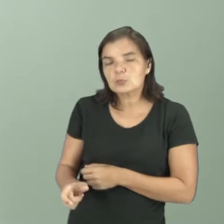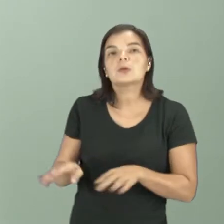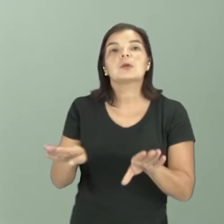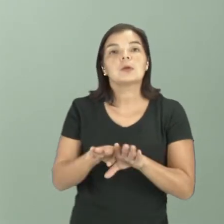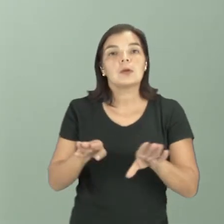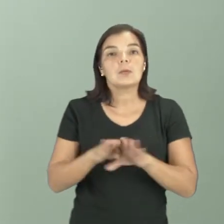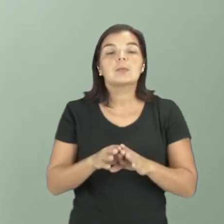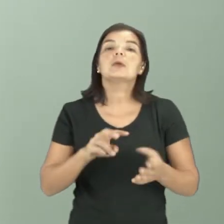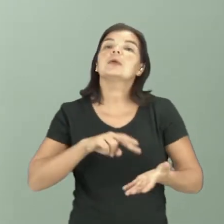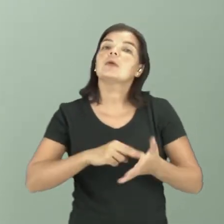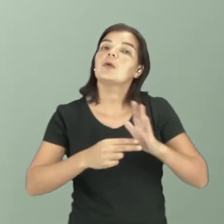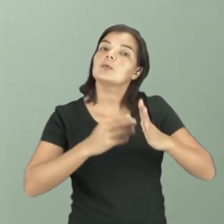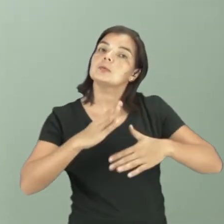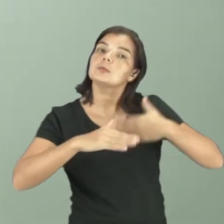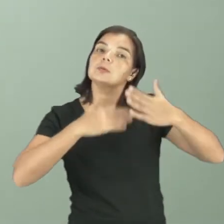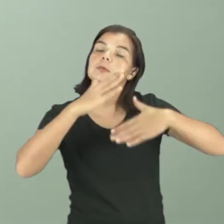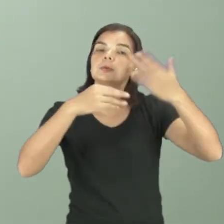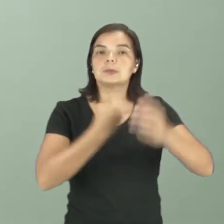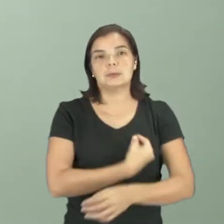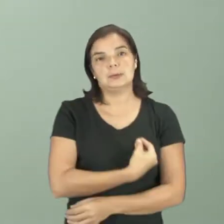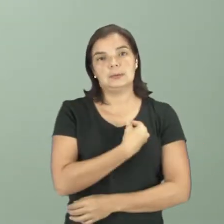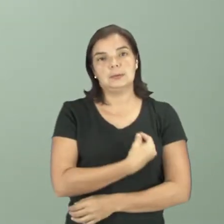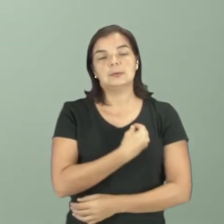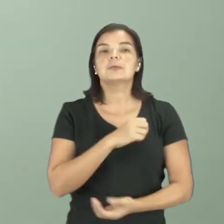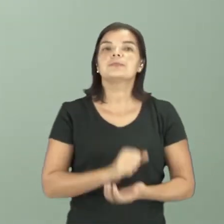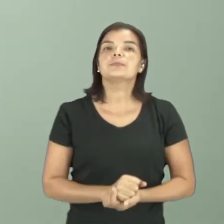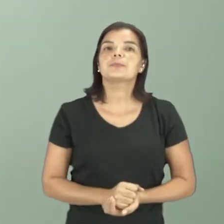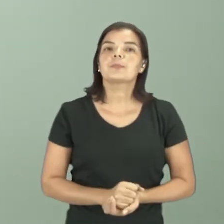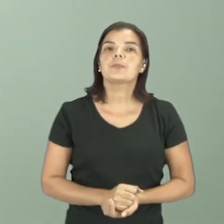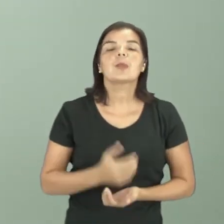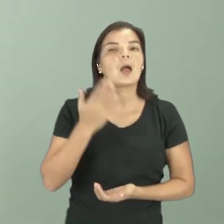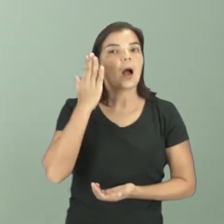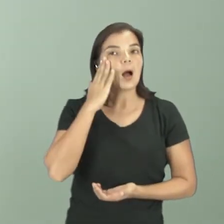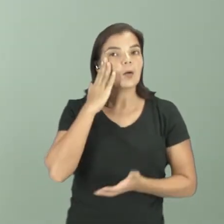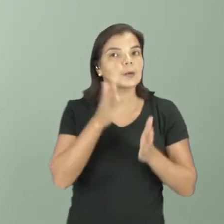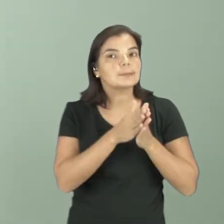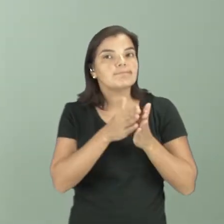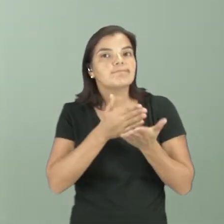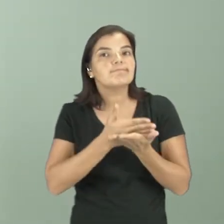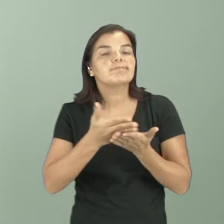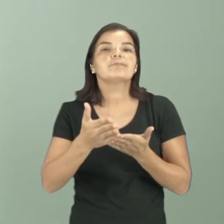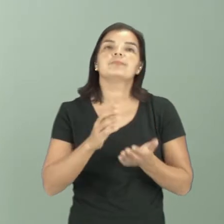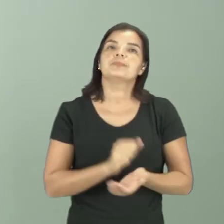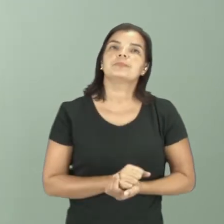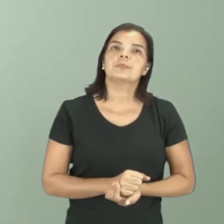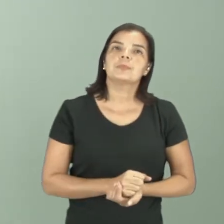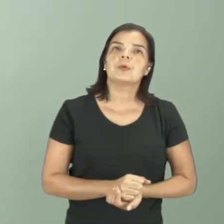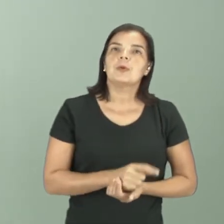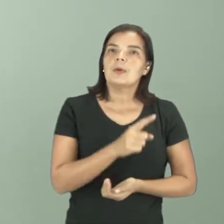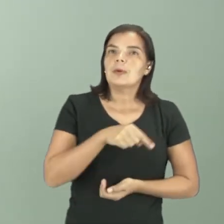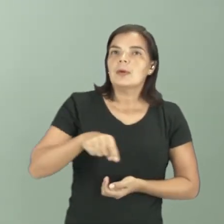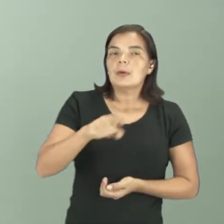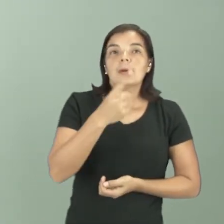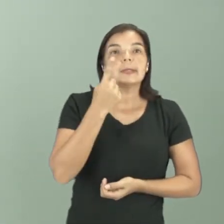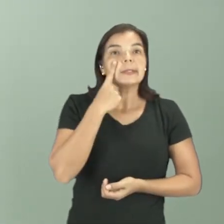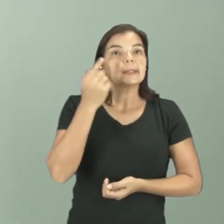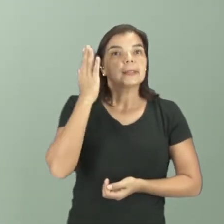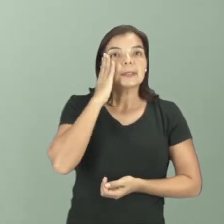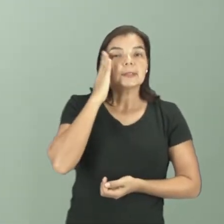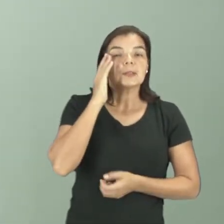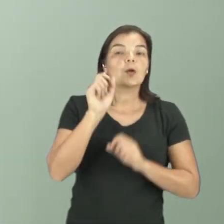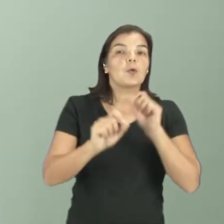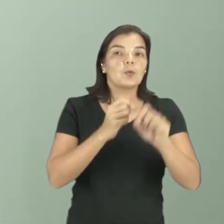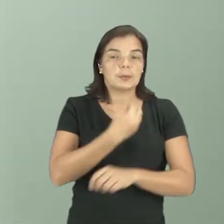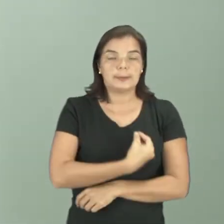esse ser se desenvolve ao longo da existência. Partiu disso? Agora vamos começar Jean Paul Sartre para você poder entender o que